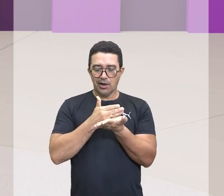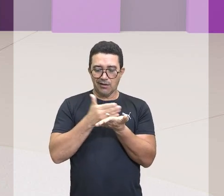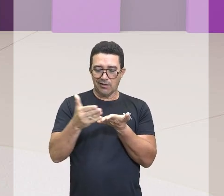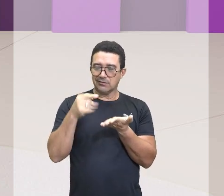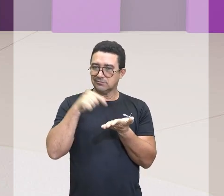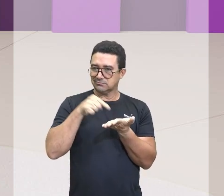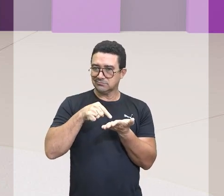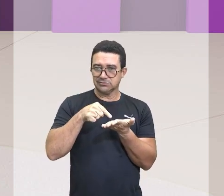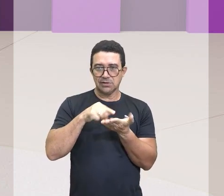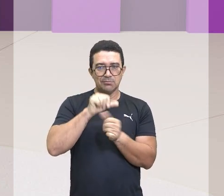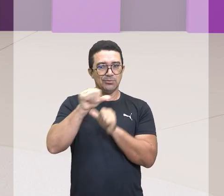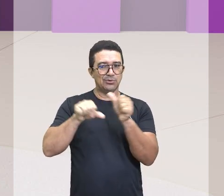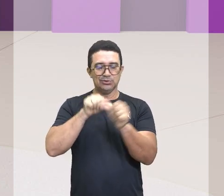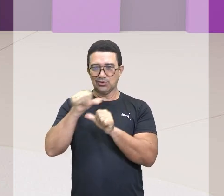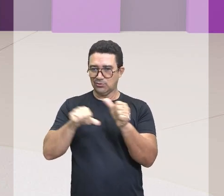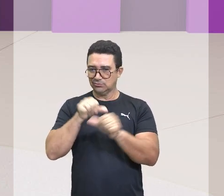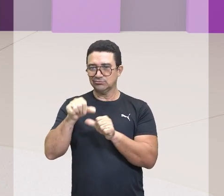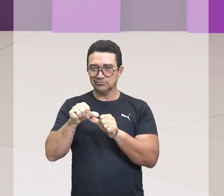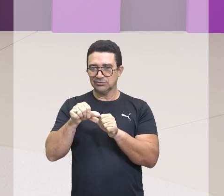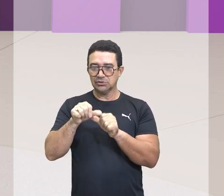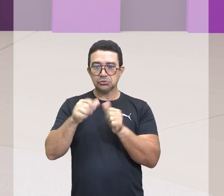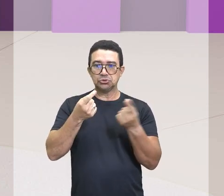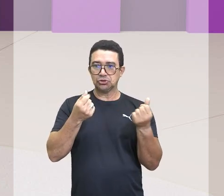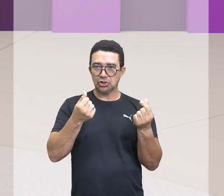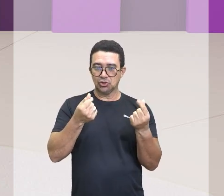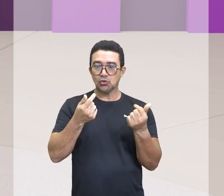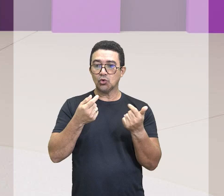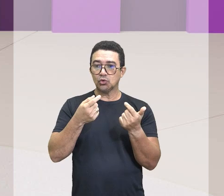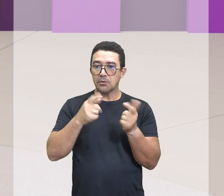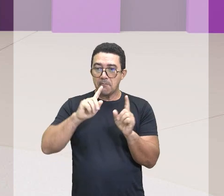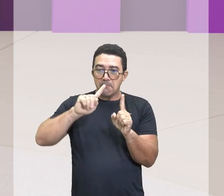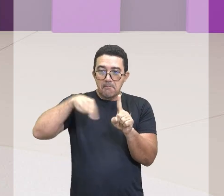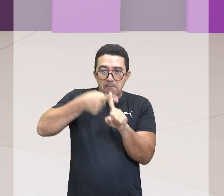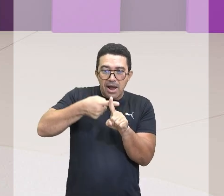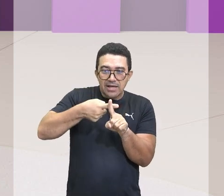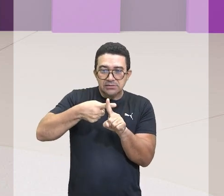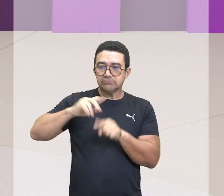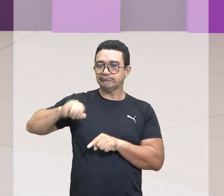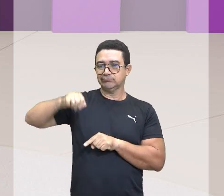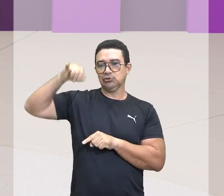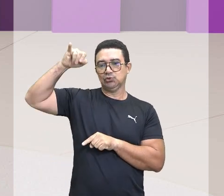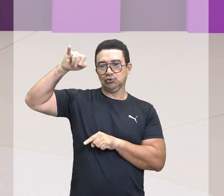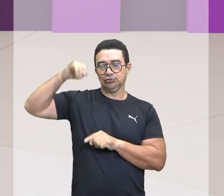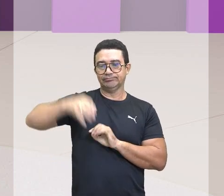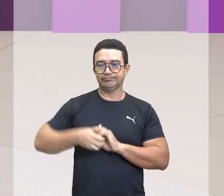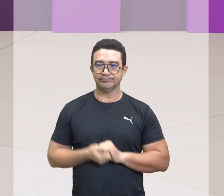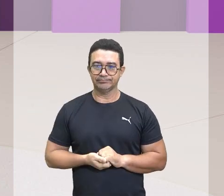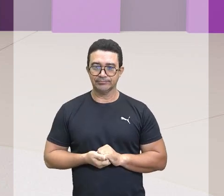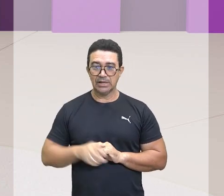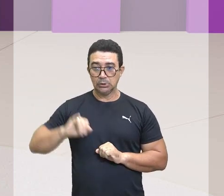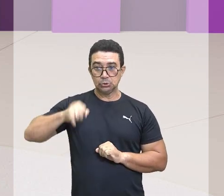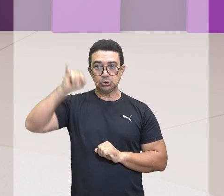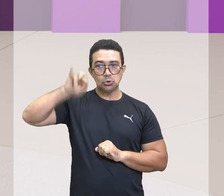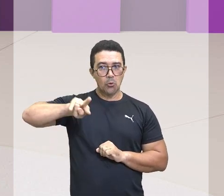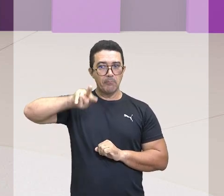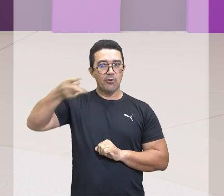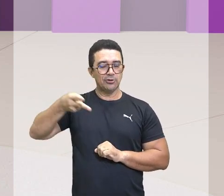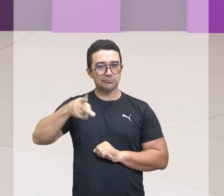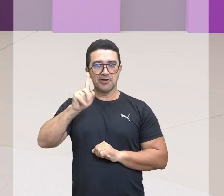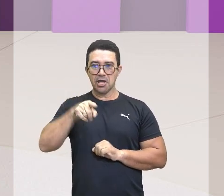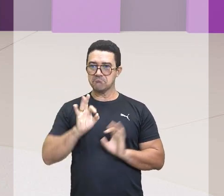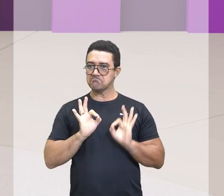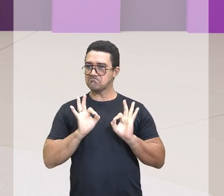o último valor com os juros, tá? Então, nesse caso, os juros compostos, eles são excelentes